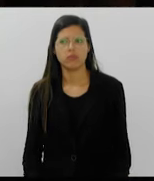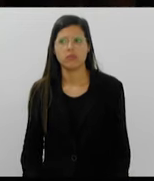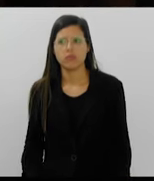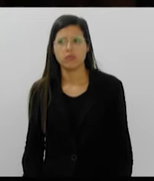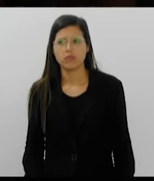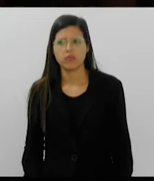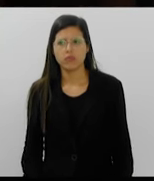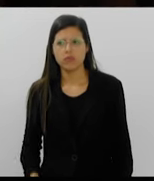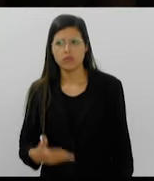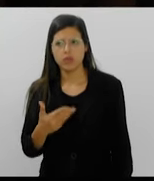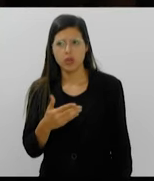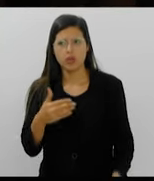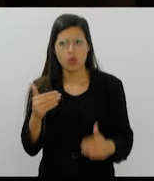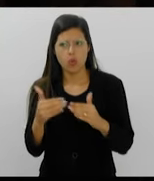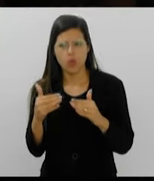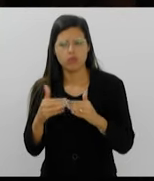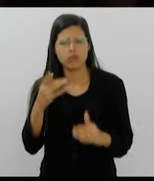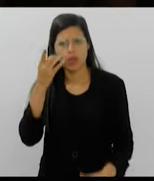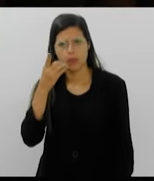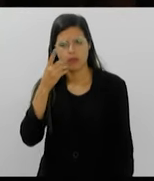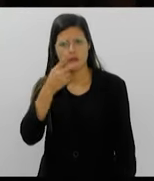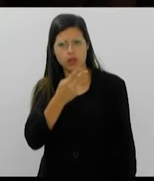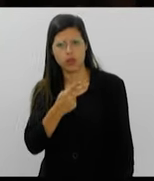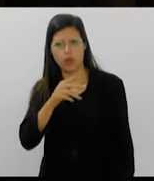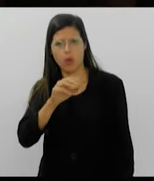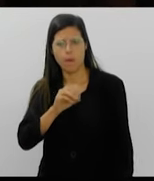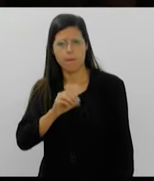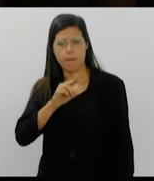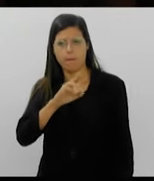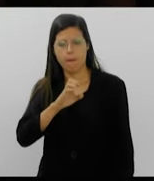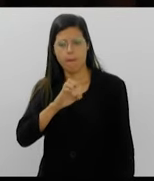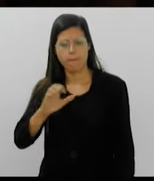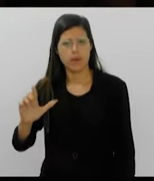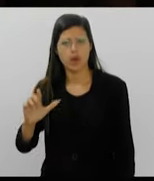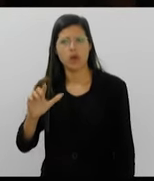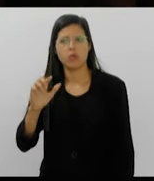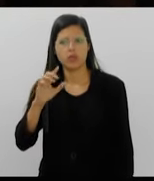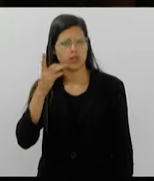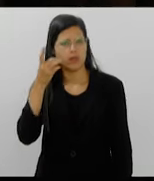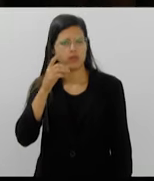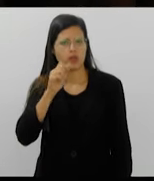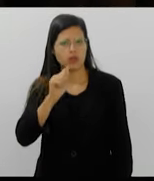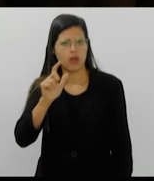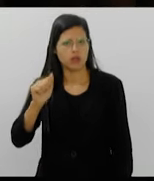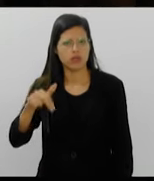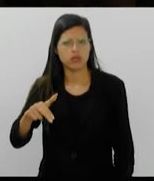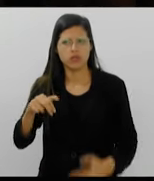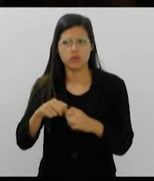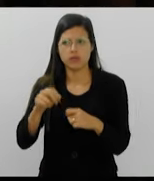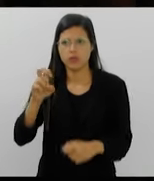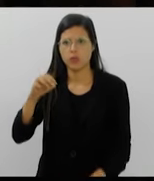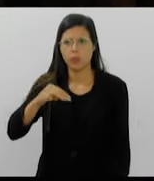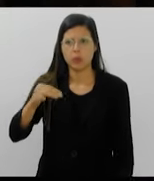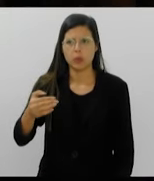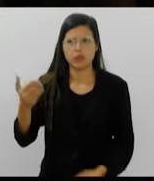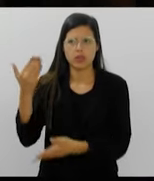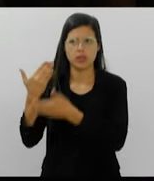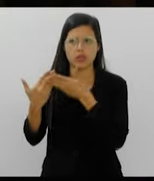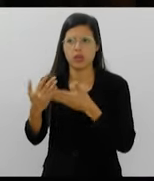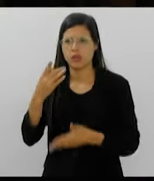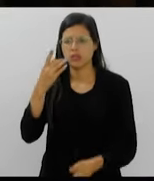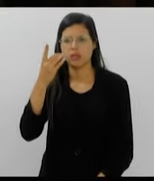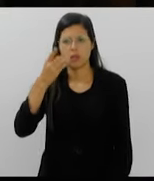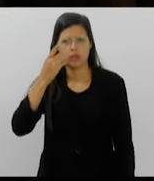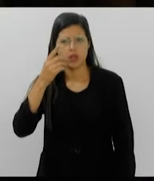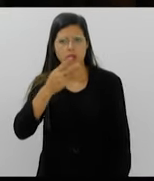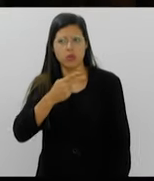meus irmãos, deputado Felipe Paubel, deputado Alan Lopes, são, como acabamos de fazer há 5 minutos atrás, deputado Felipe Paubel fez um